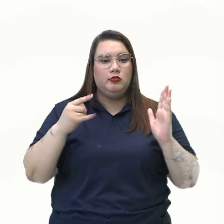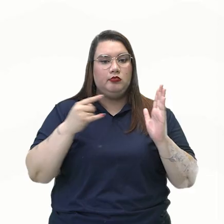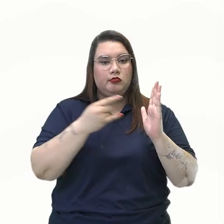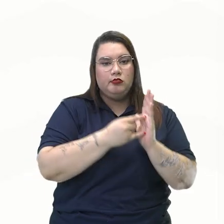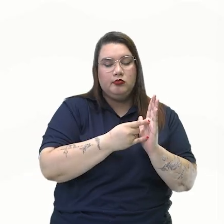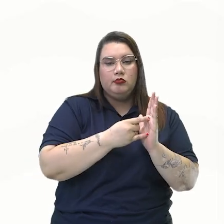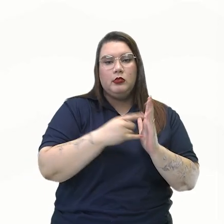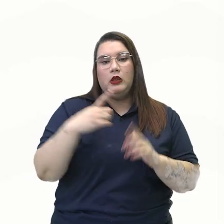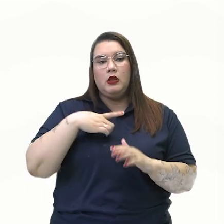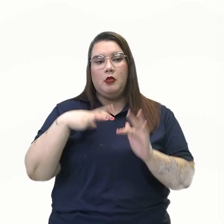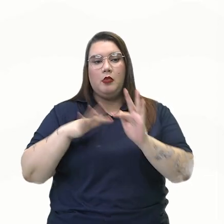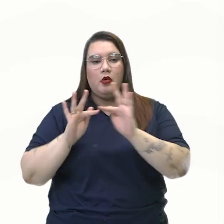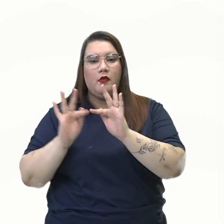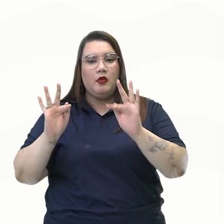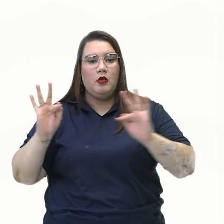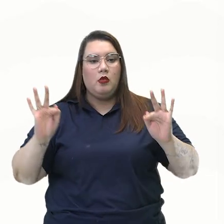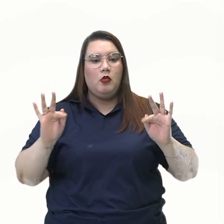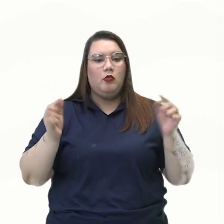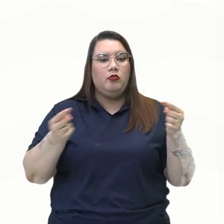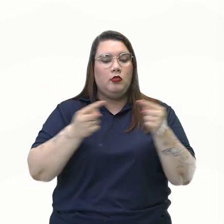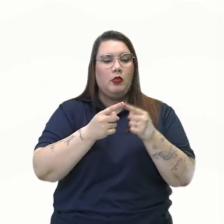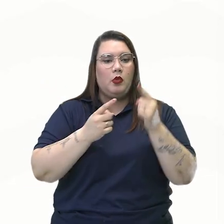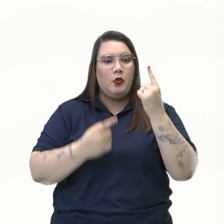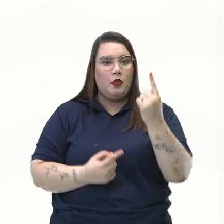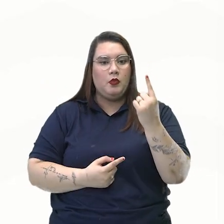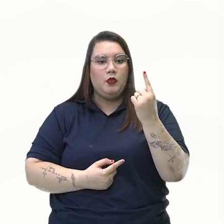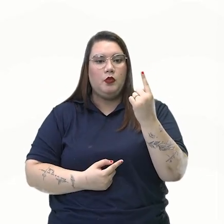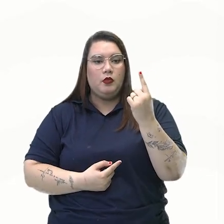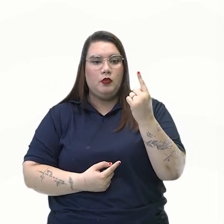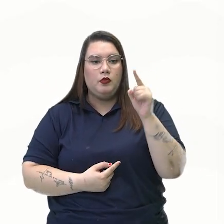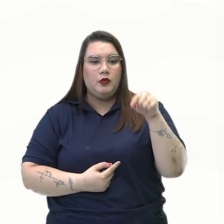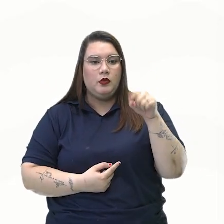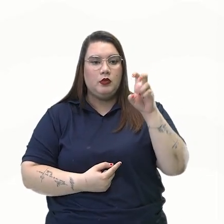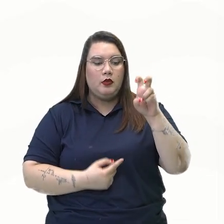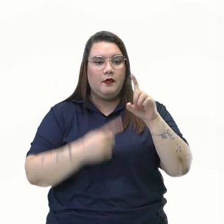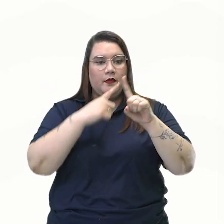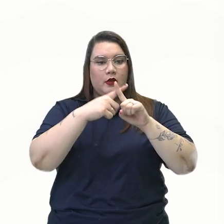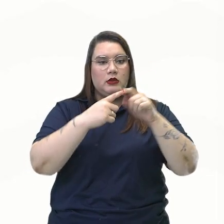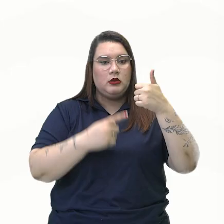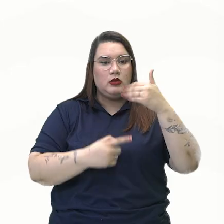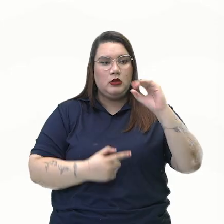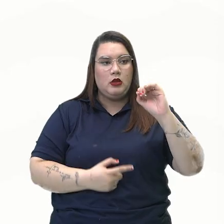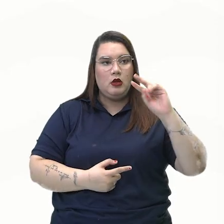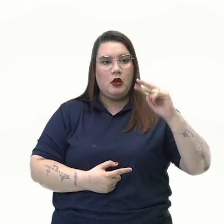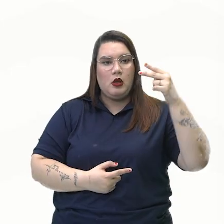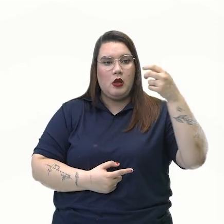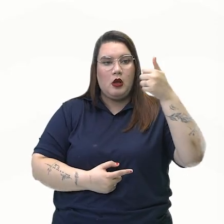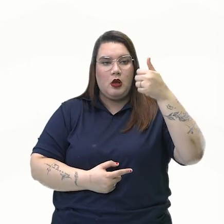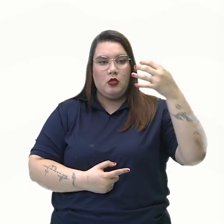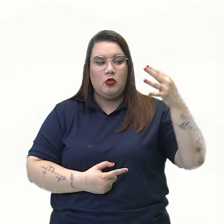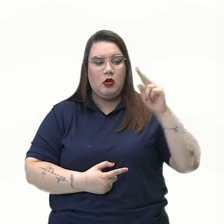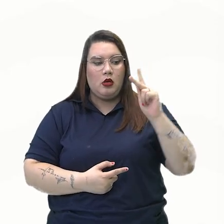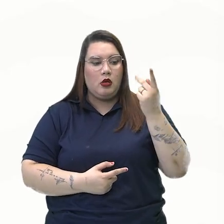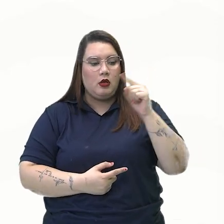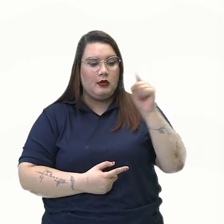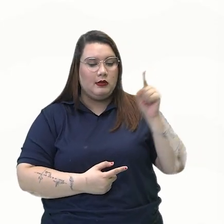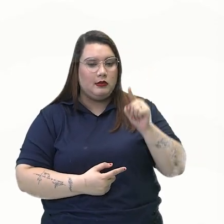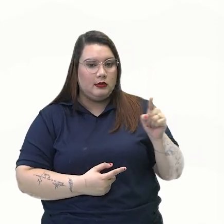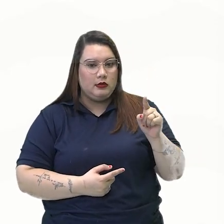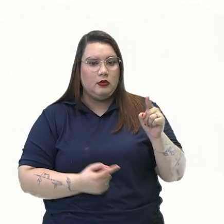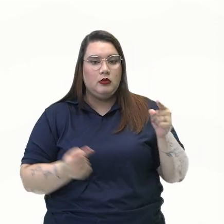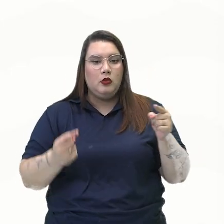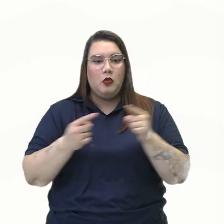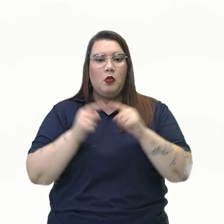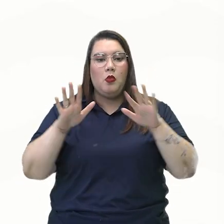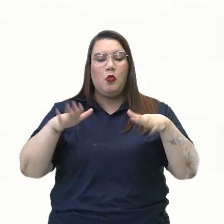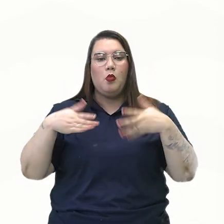eletromagnética tem uma frequência igual a 1,5 vezes 10 a 14 Hz. Essa é a frequência. Qual é